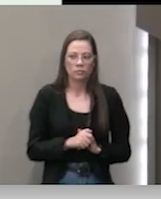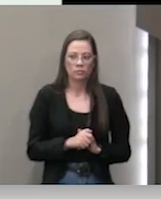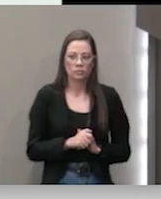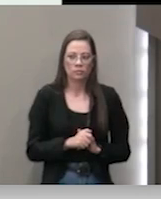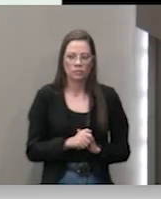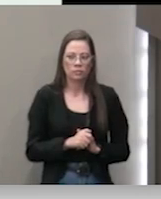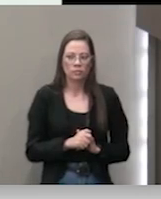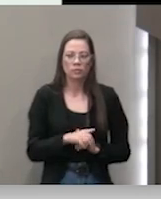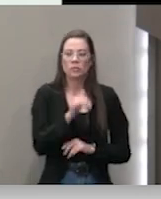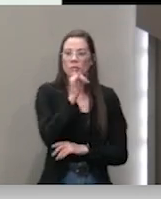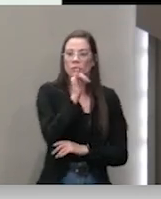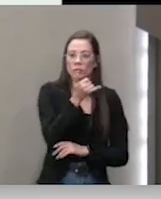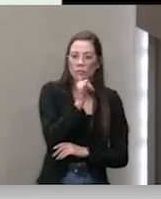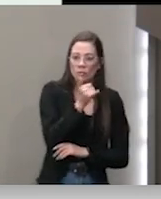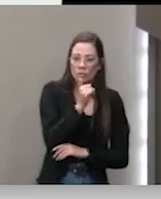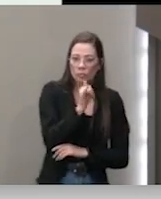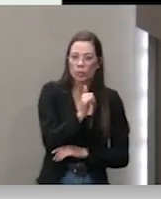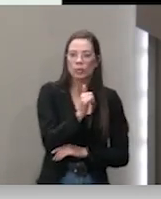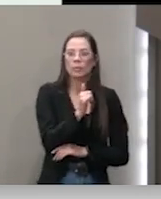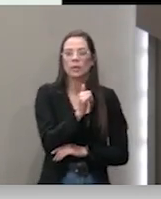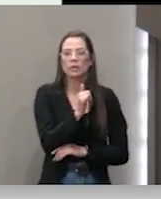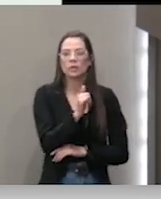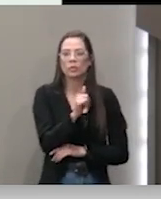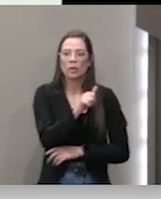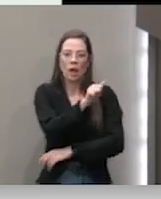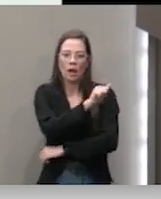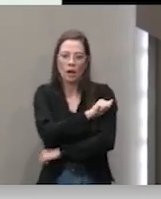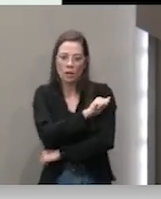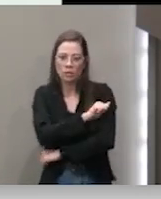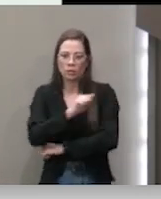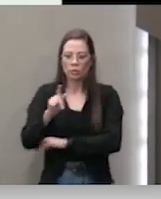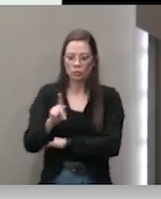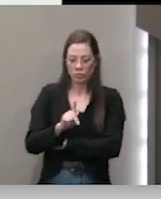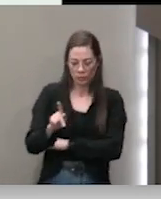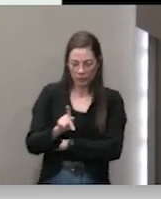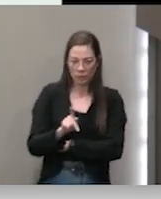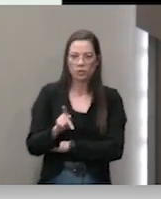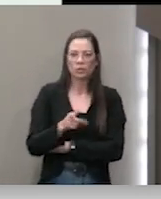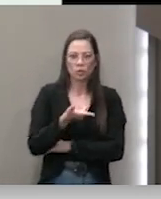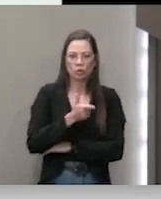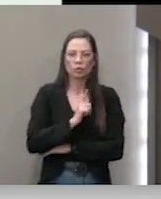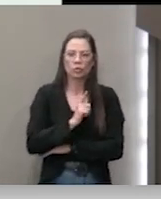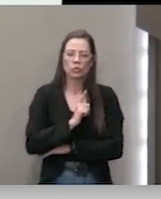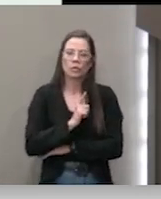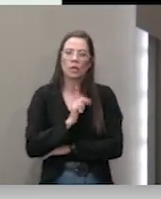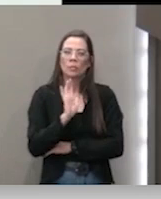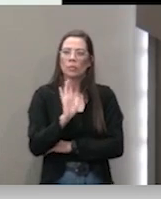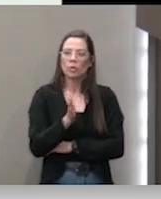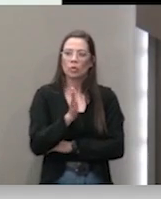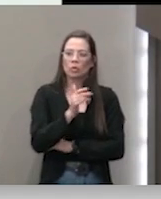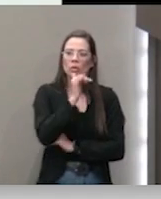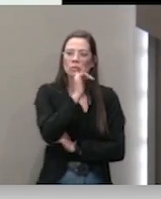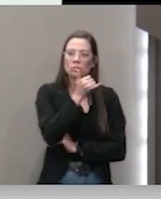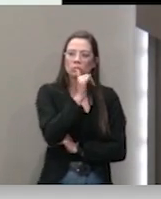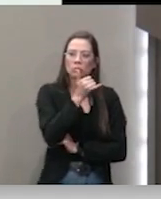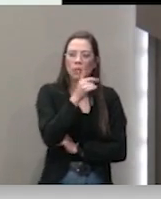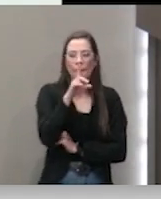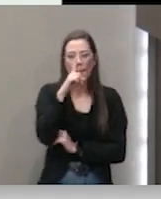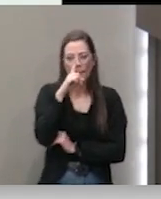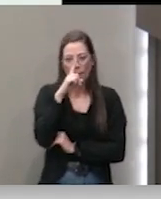são depoimentos de alunos e professores, né? Tivemos aqui um depoimento de uma